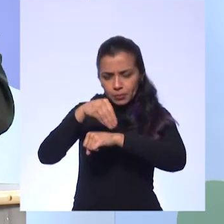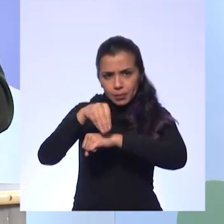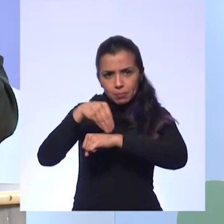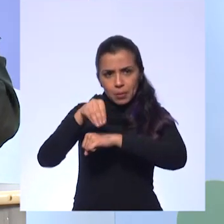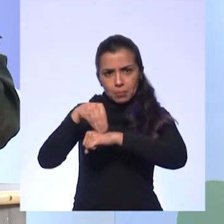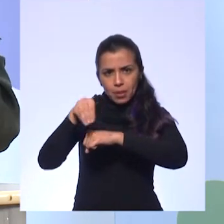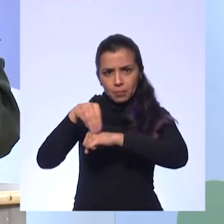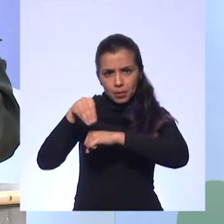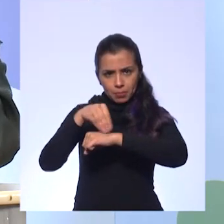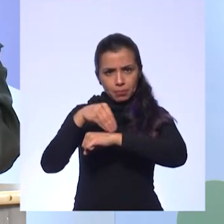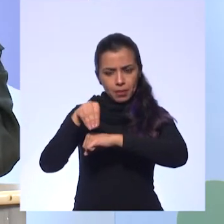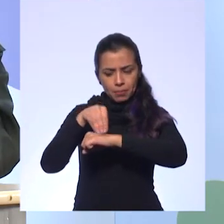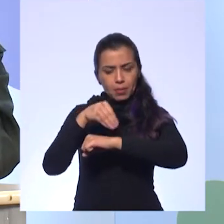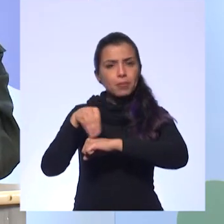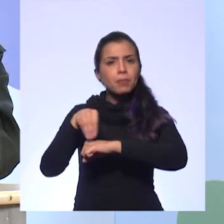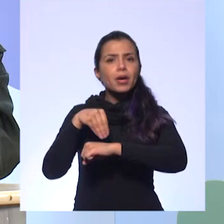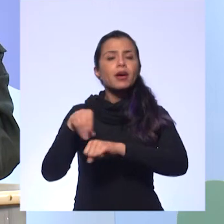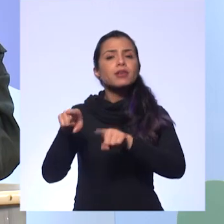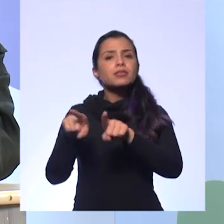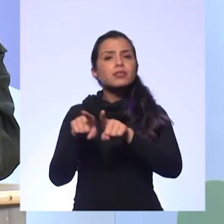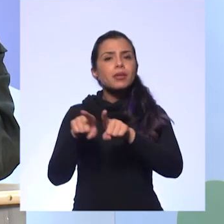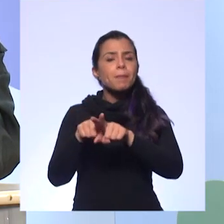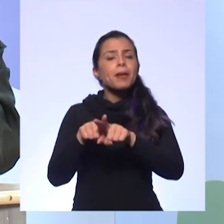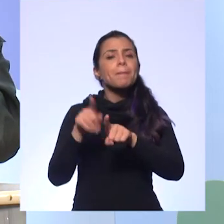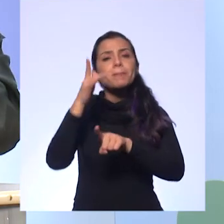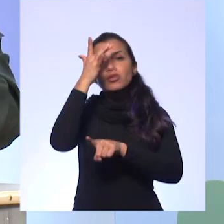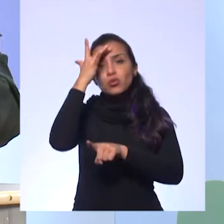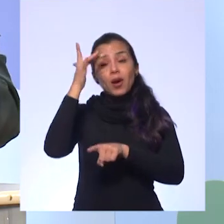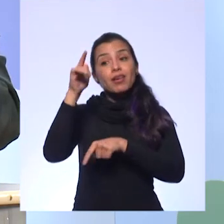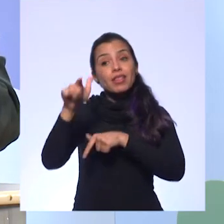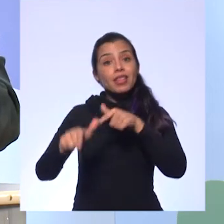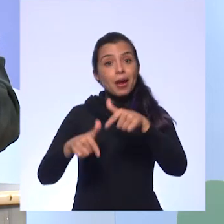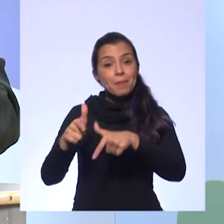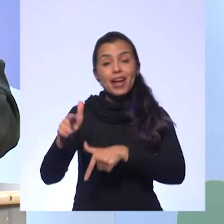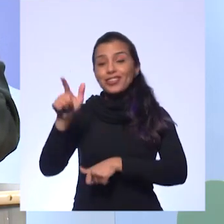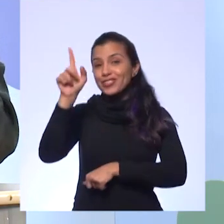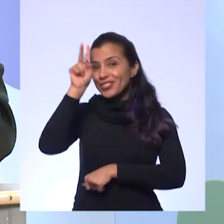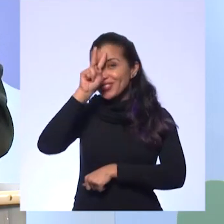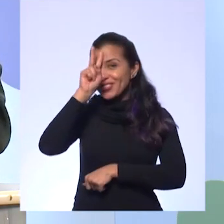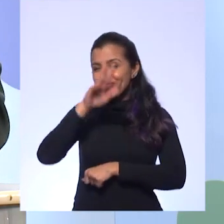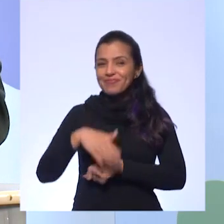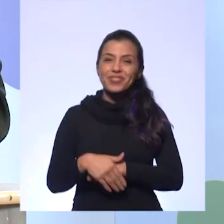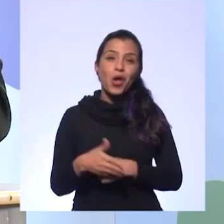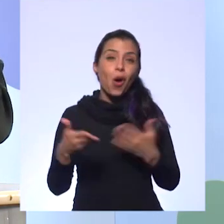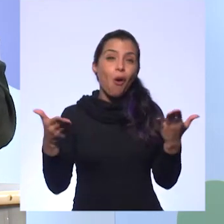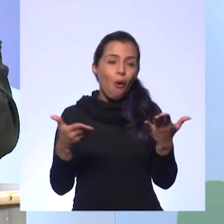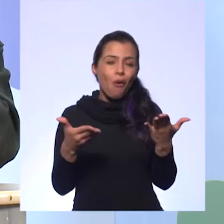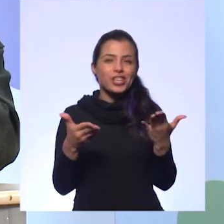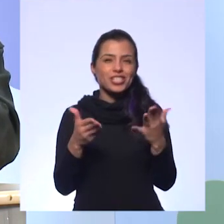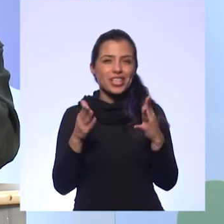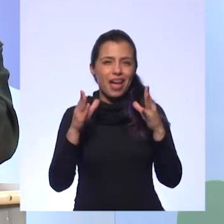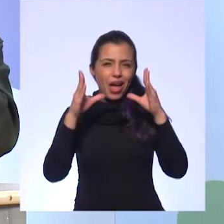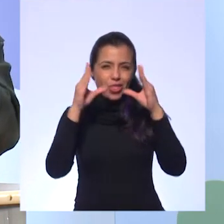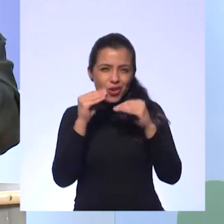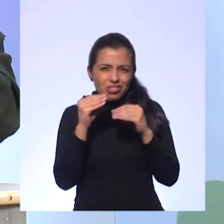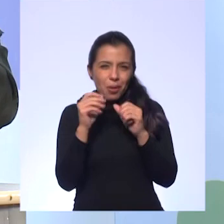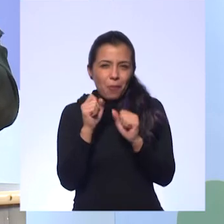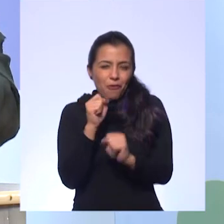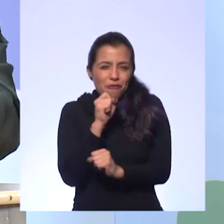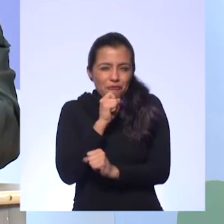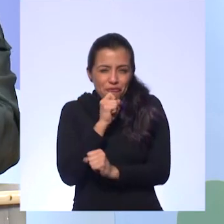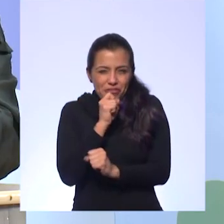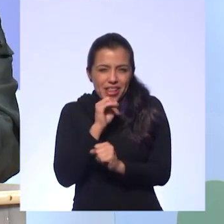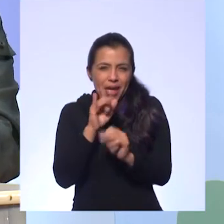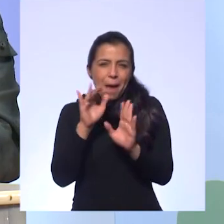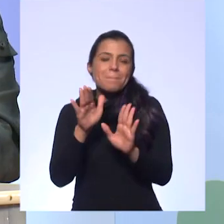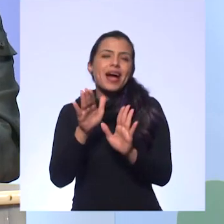que direta ou indiretamente trabalham com história. Hoje o dia está a noite está um pouco fria, mas como a aula